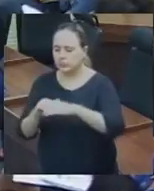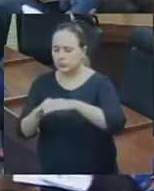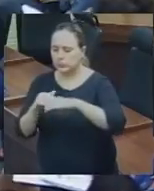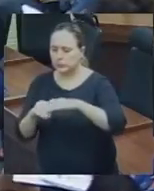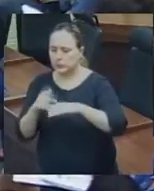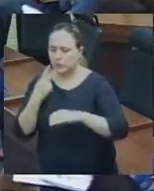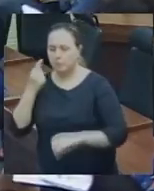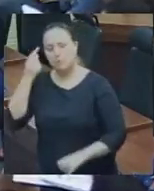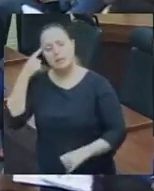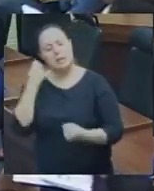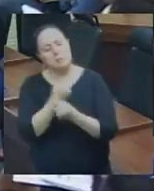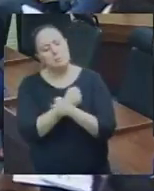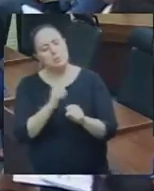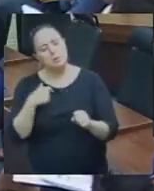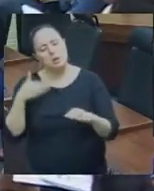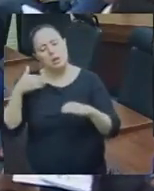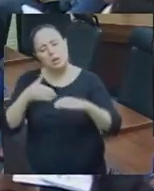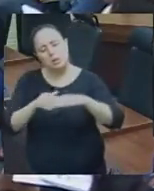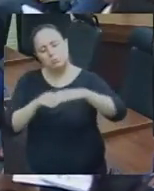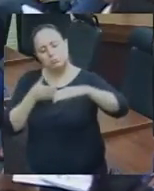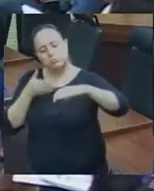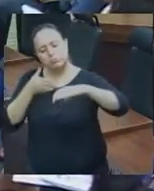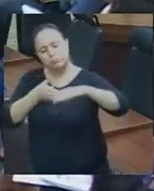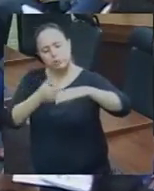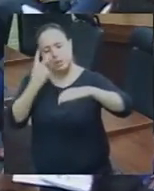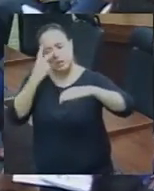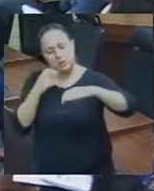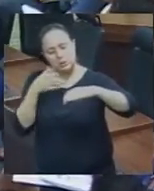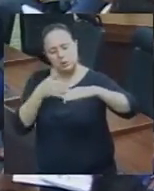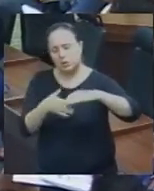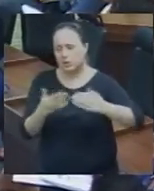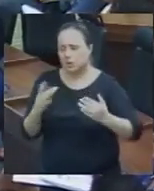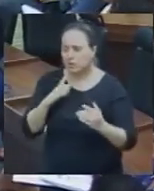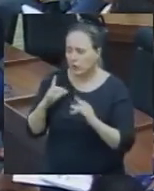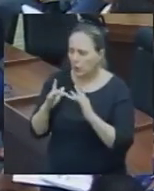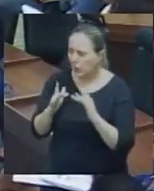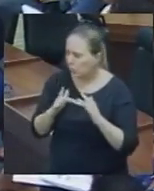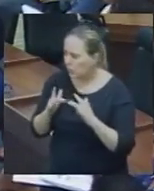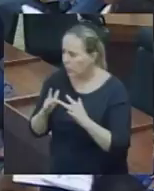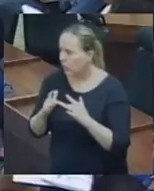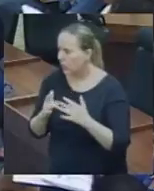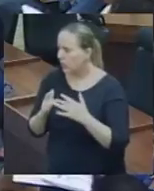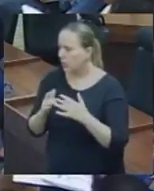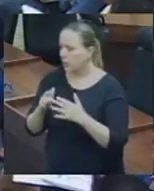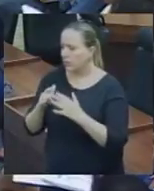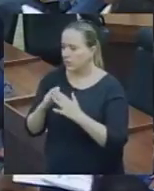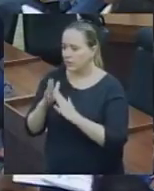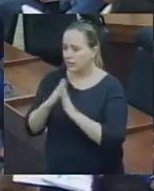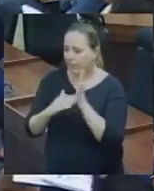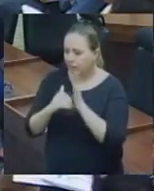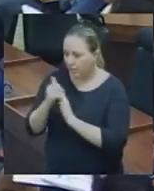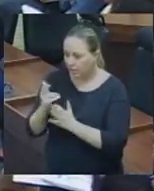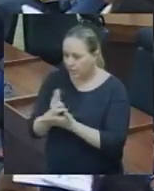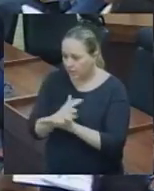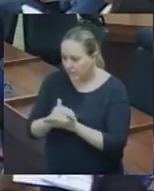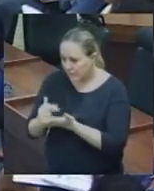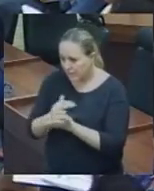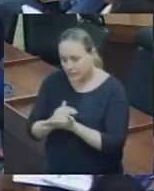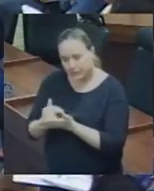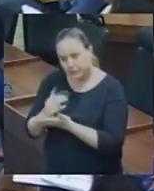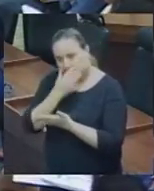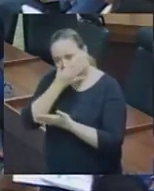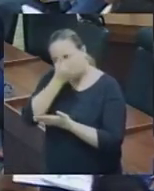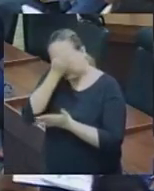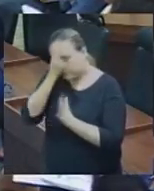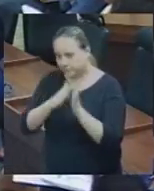em adentrar numa caverna e de repente ter contato com figuras desenhos que não foram